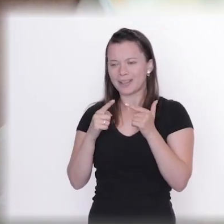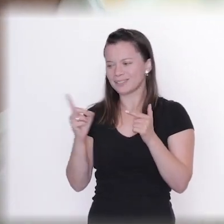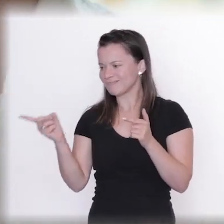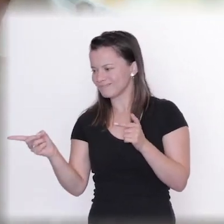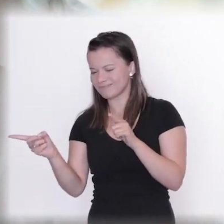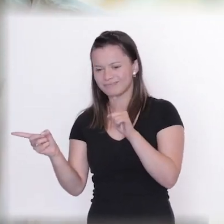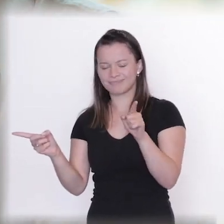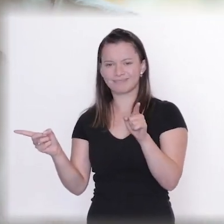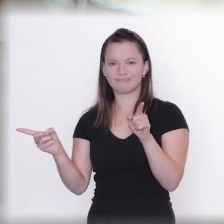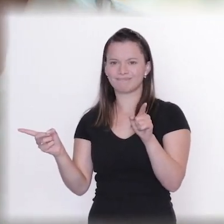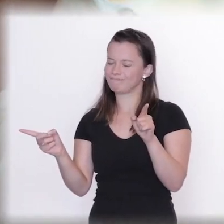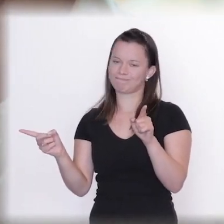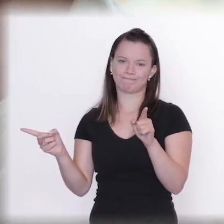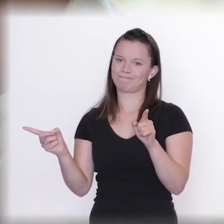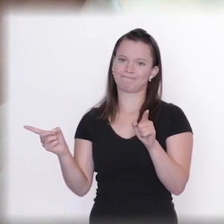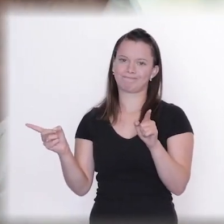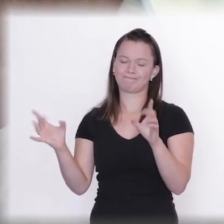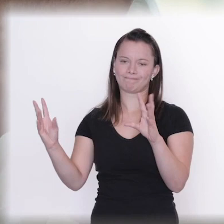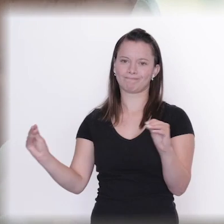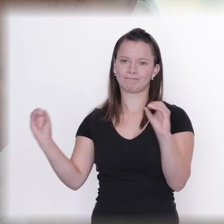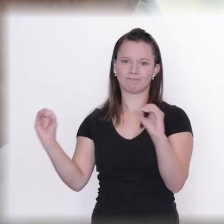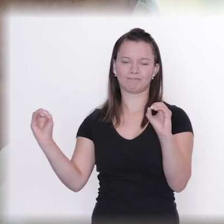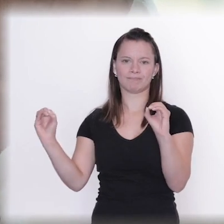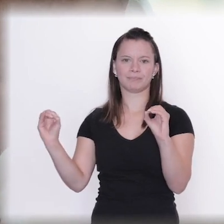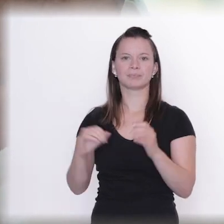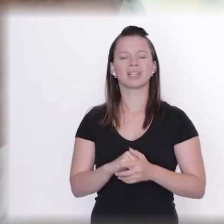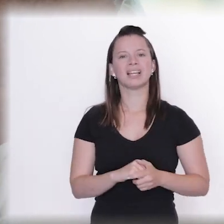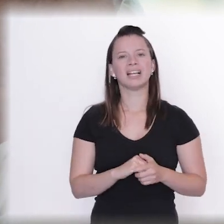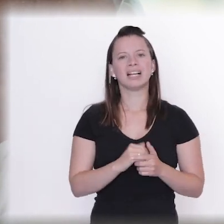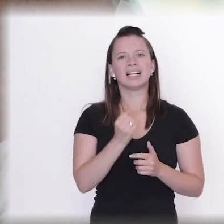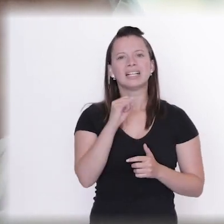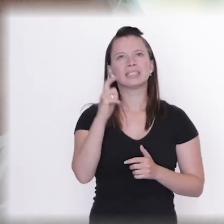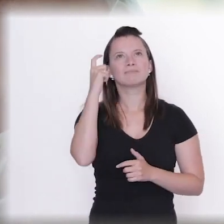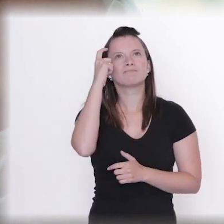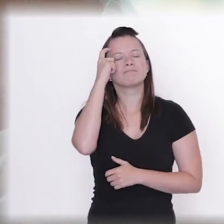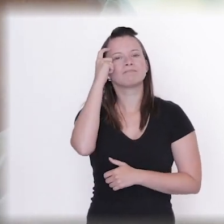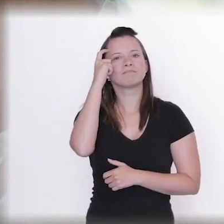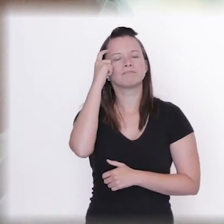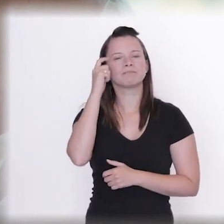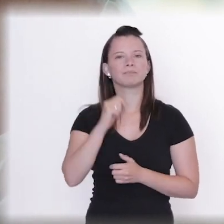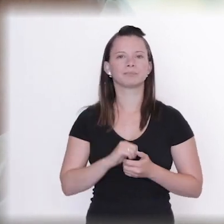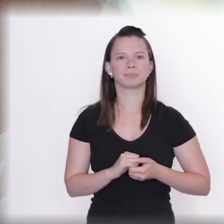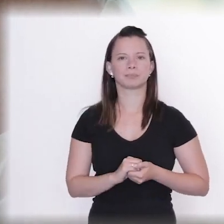né? Eu acho que se a gente pensa que a